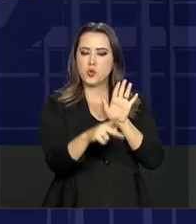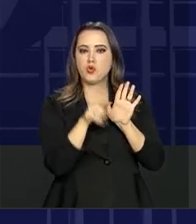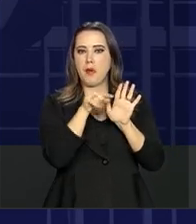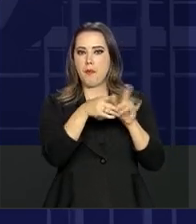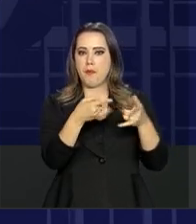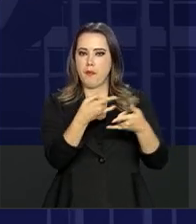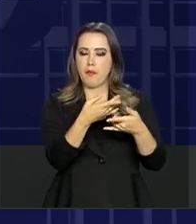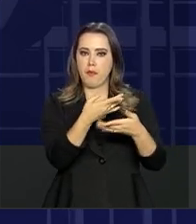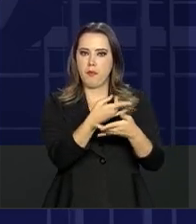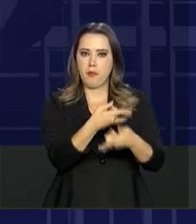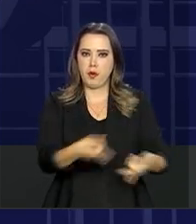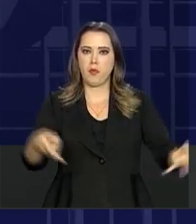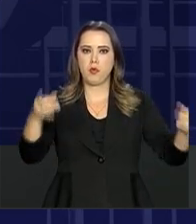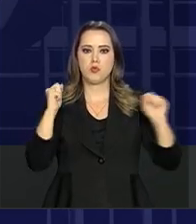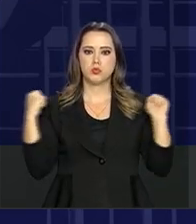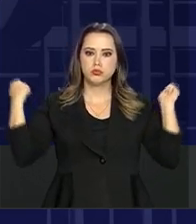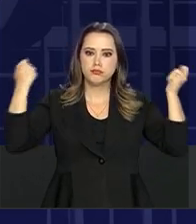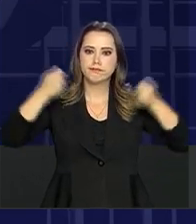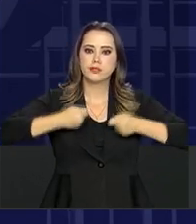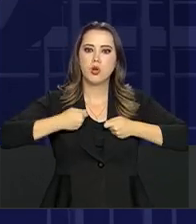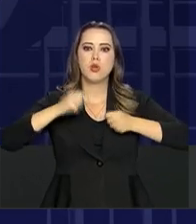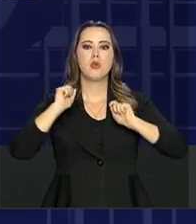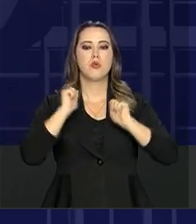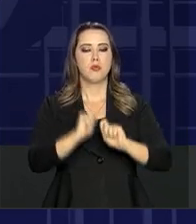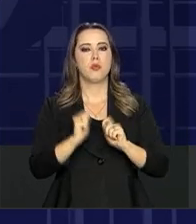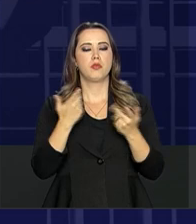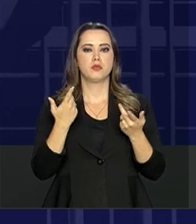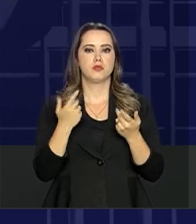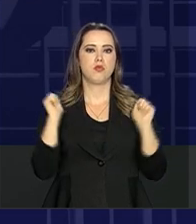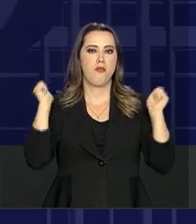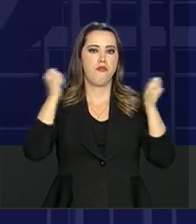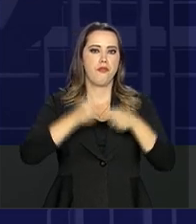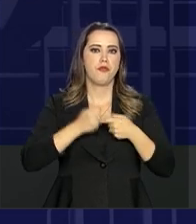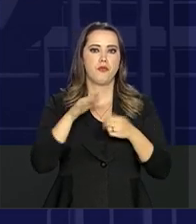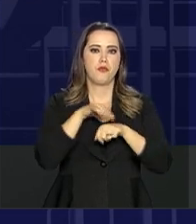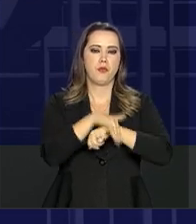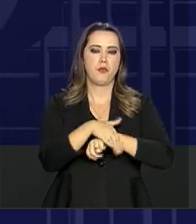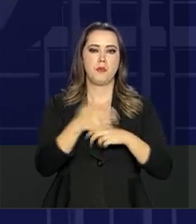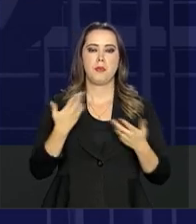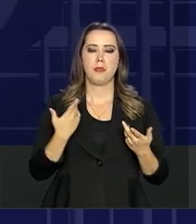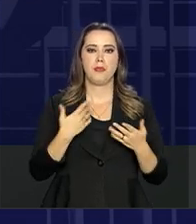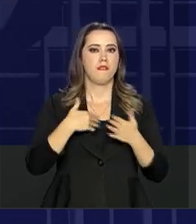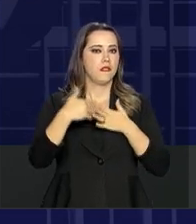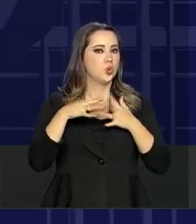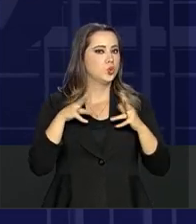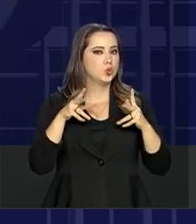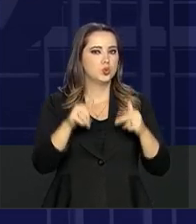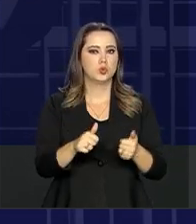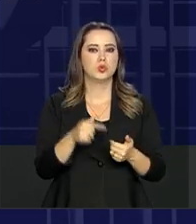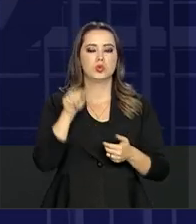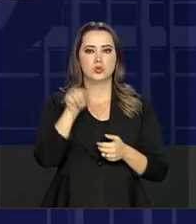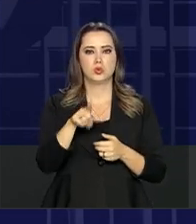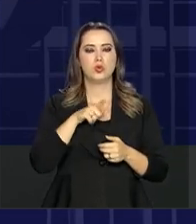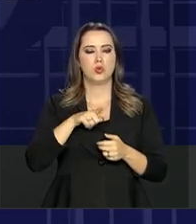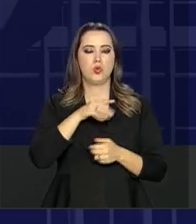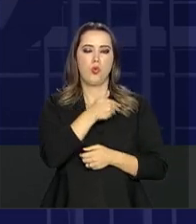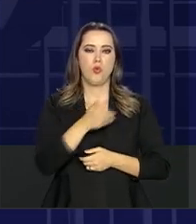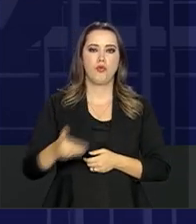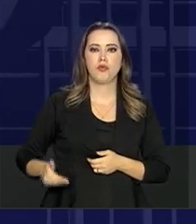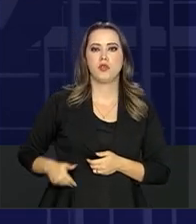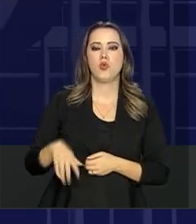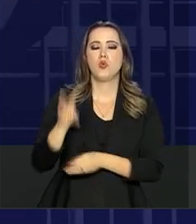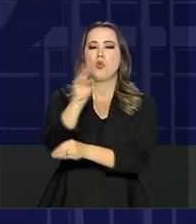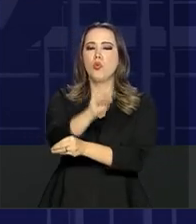e uma manta ou um cobertor para que se possa cobrir durante a noite. Enfim, há, de parte do governo,